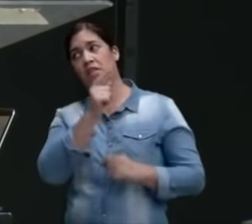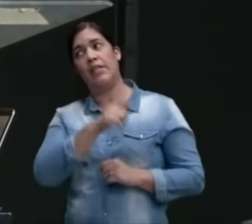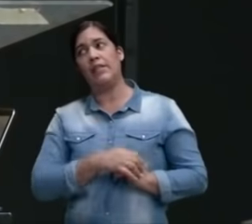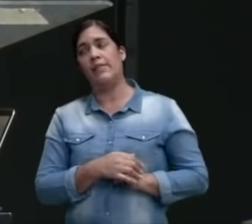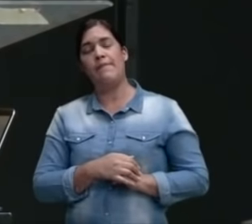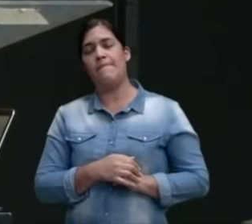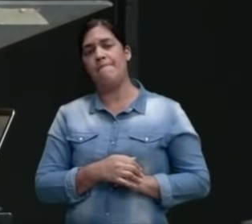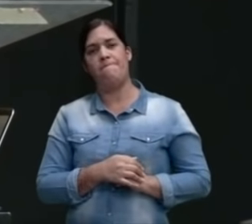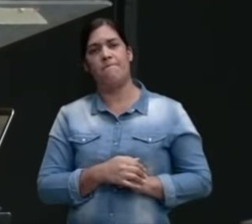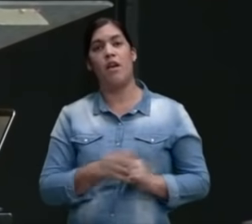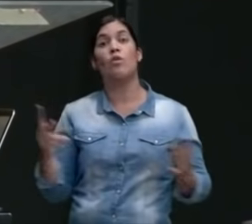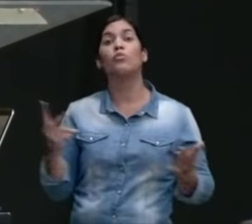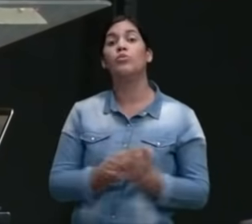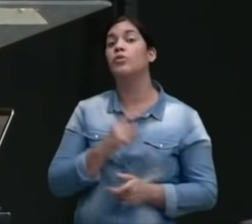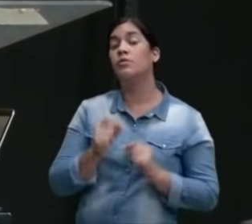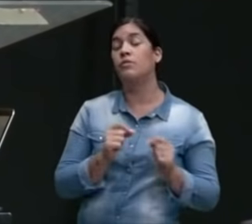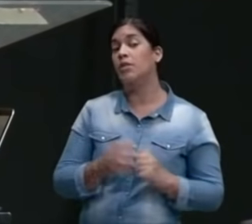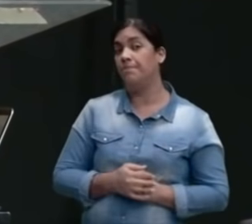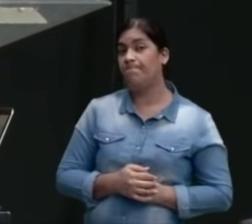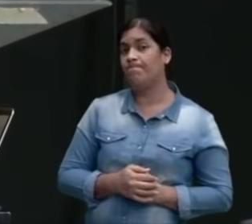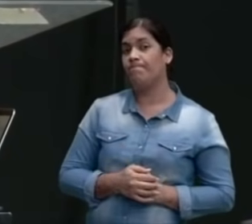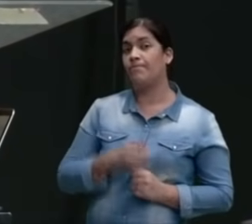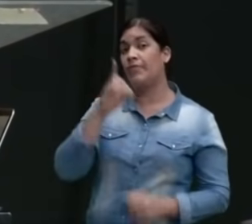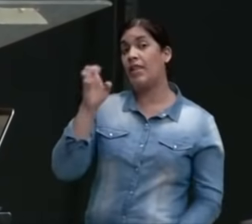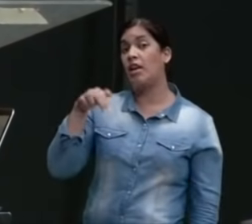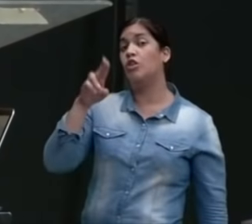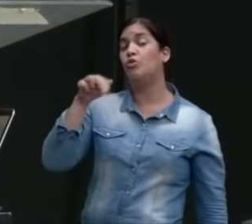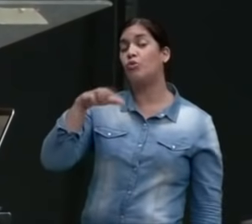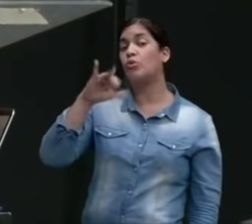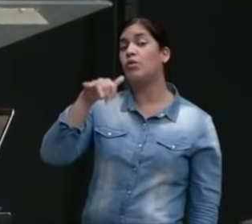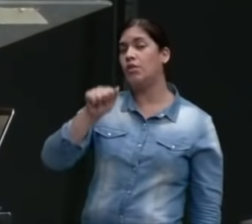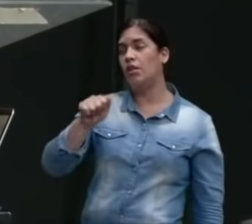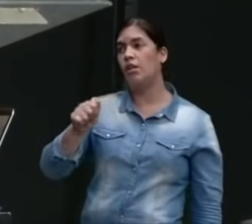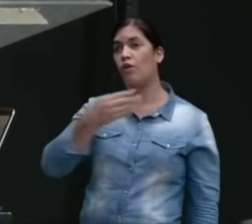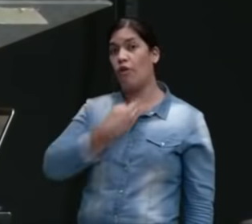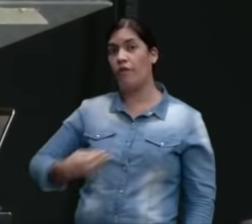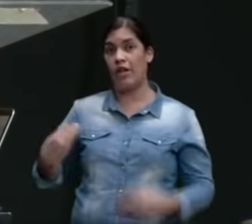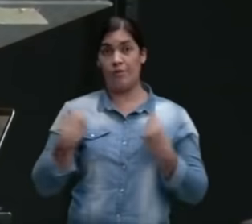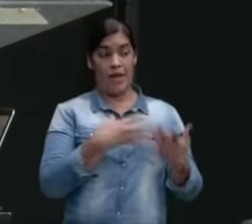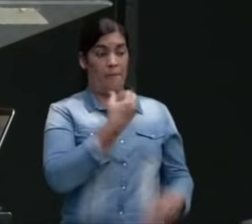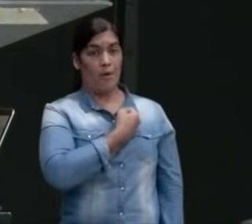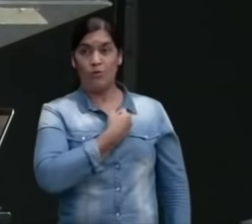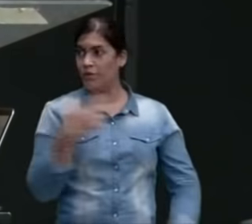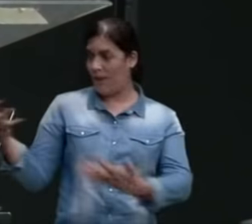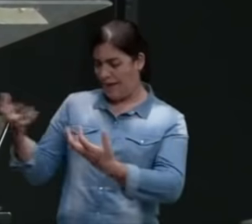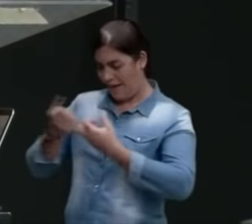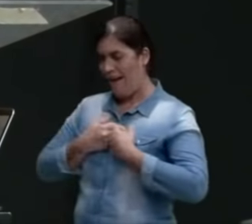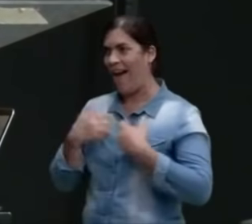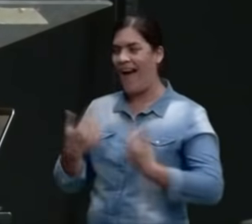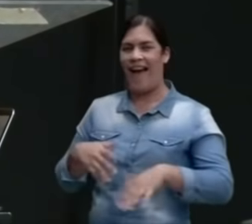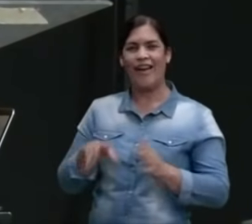Santo, então ela com certeza vai denunciar. E com isso ela vai ganhar pontos com o governo, ganhar benefícios, desconto em